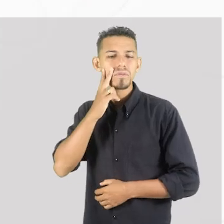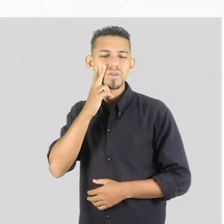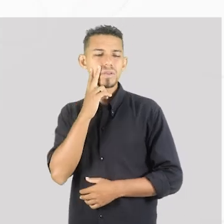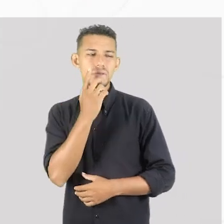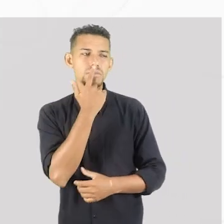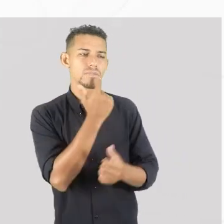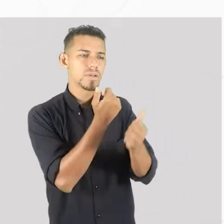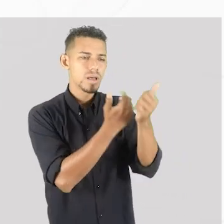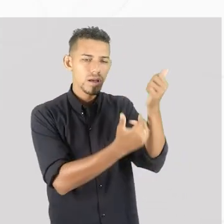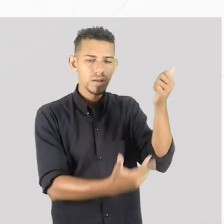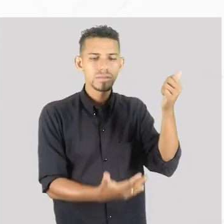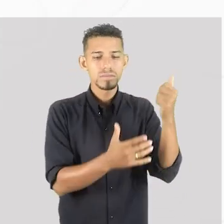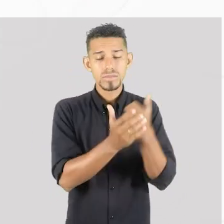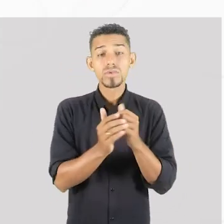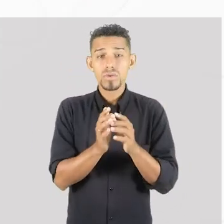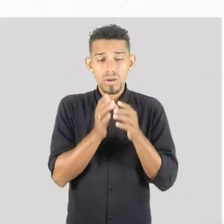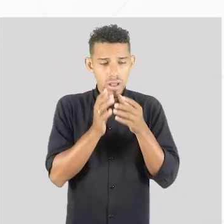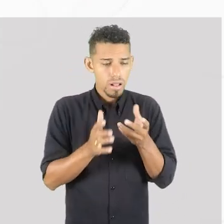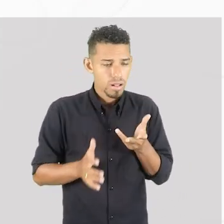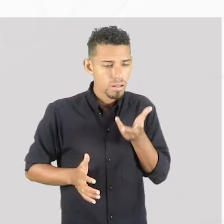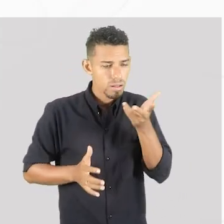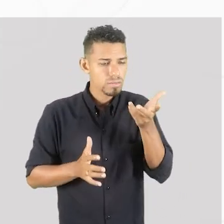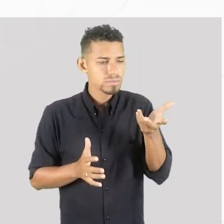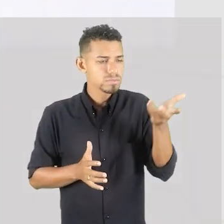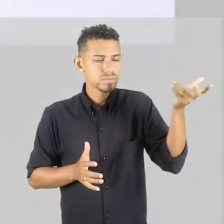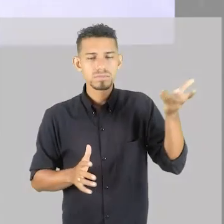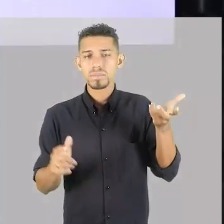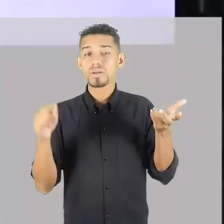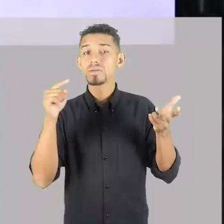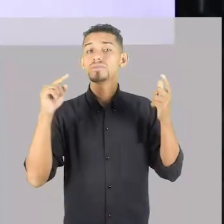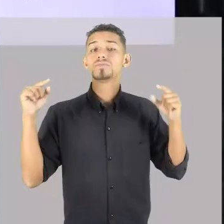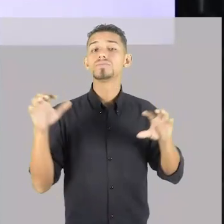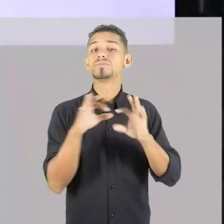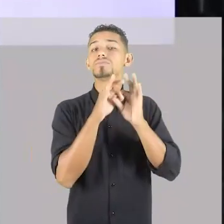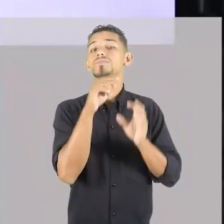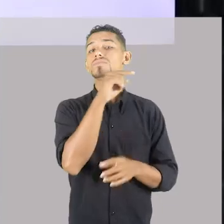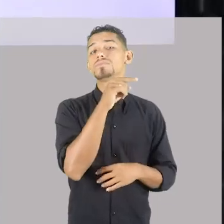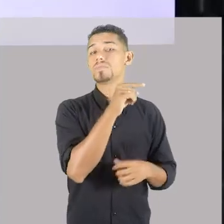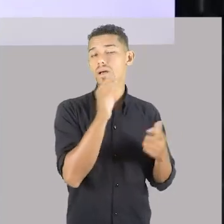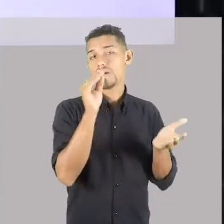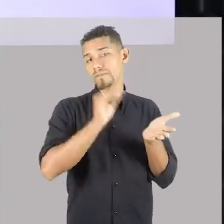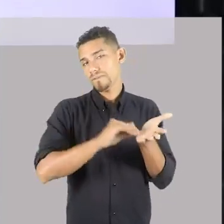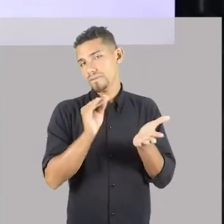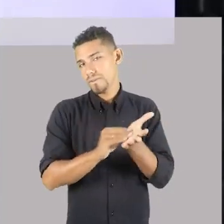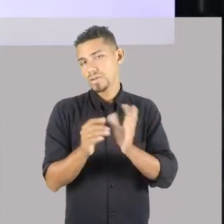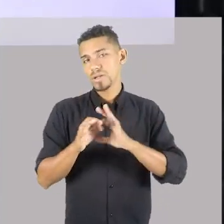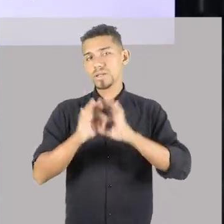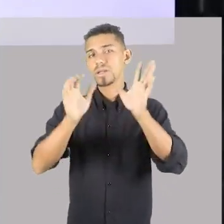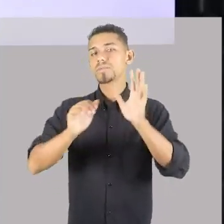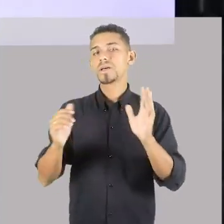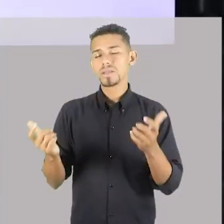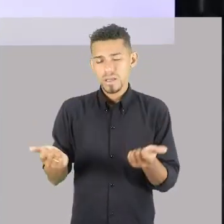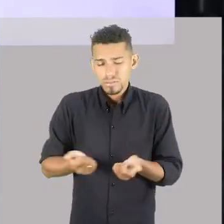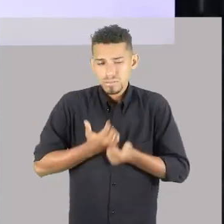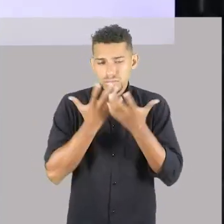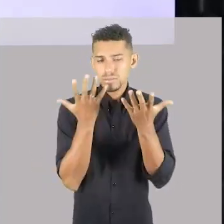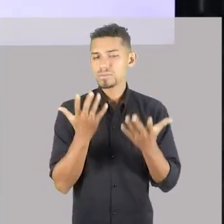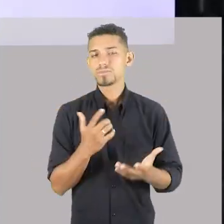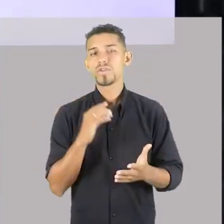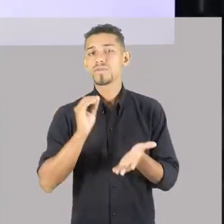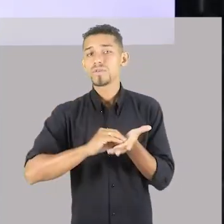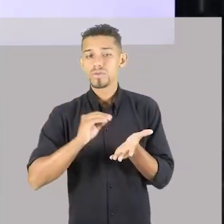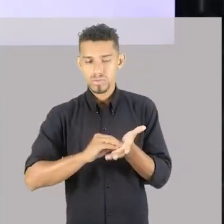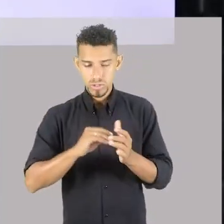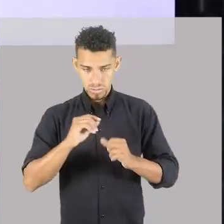Fazendo a metáfora aí do cálice, associado aí à questão exatamente da falta de liberdade de expressão. Aí nós temos